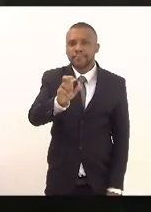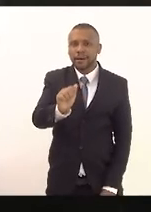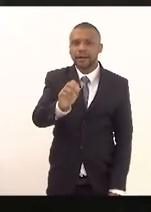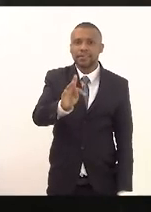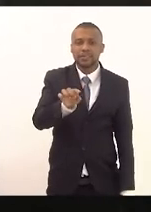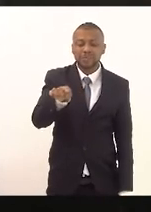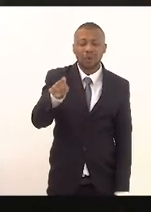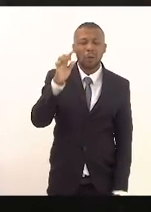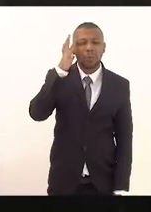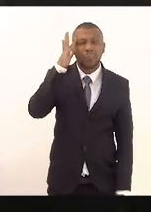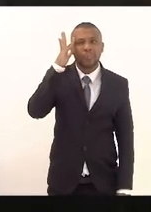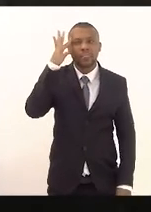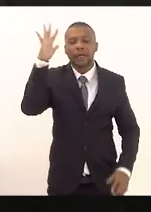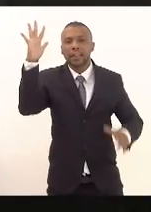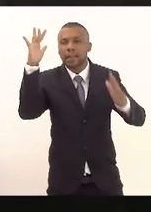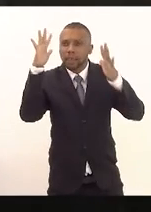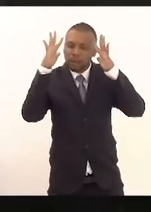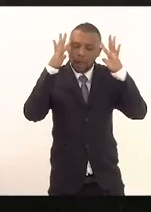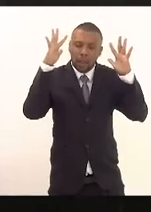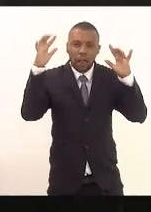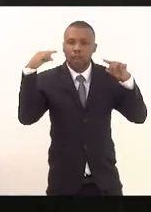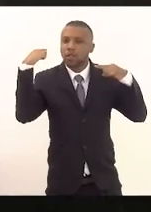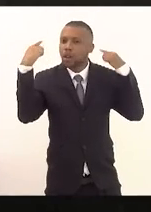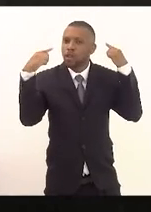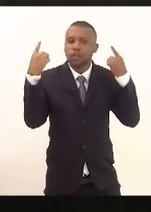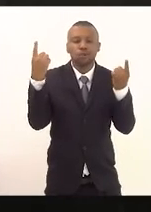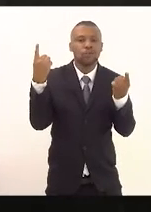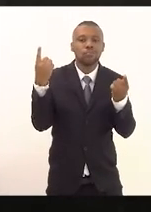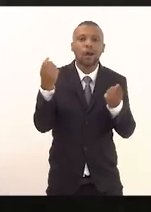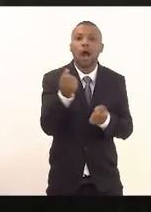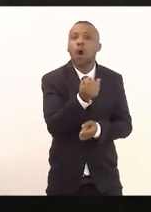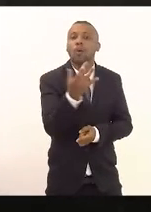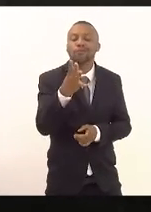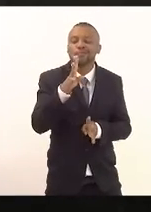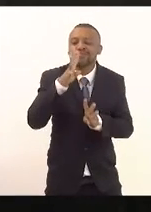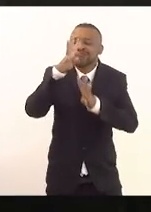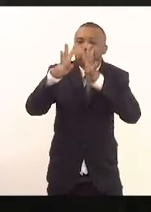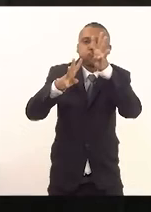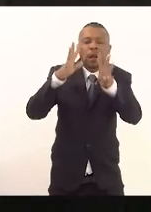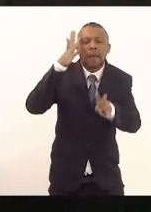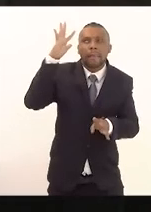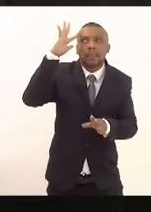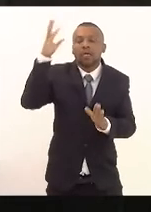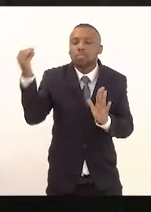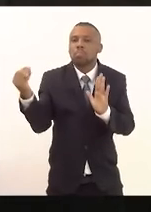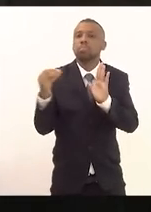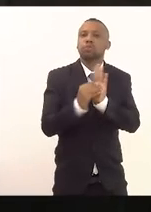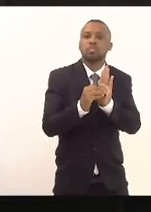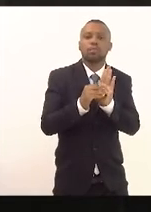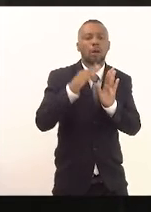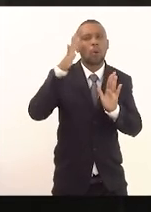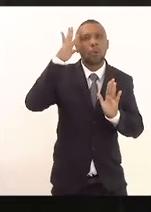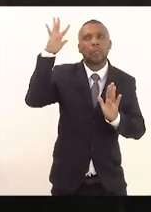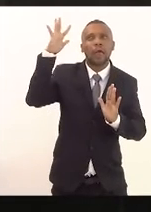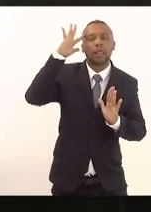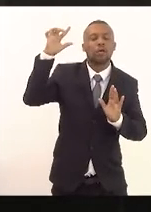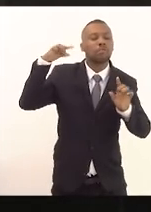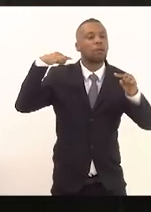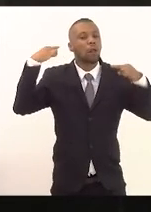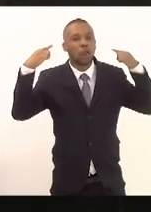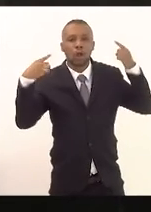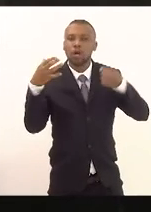Delírio jurídico se alguém imaginou que tinha isso escreveu chama-se um Delírio jurídico